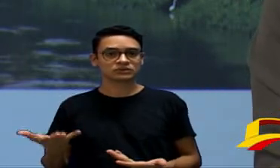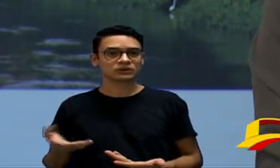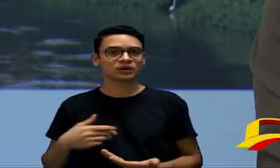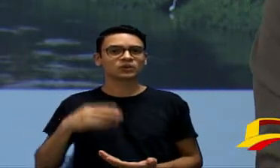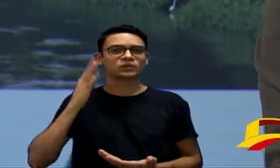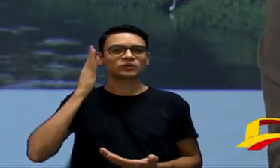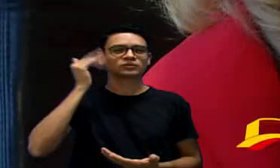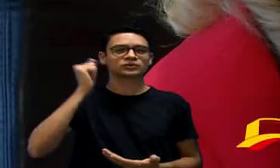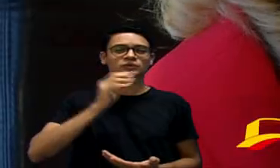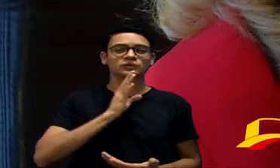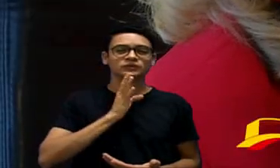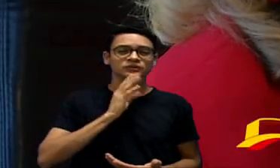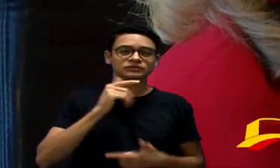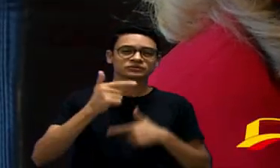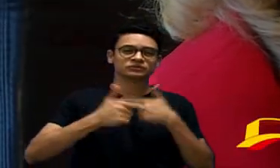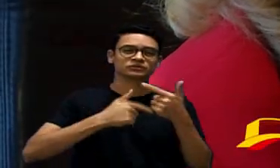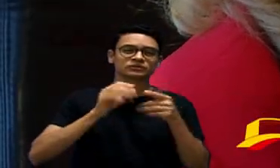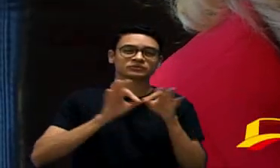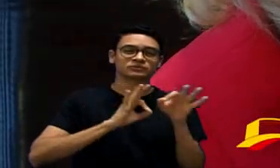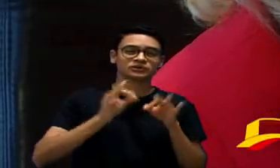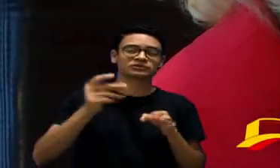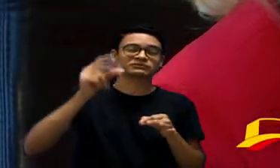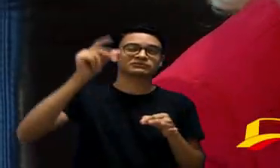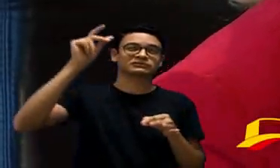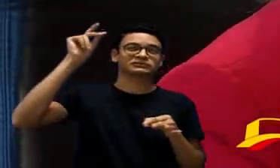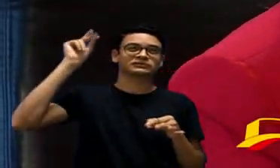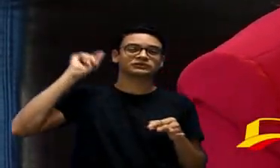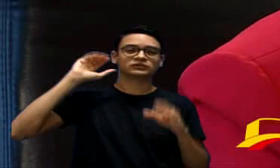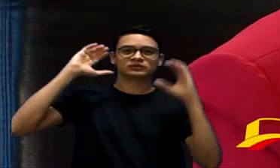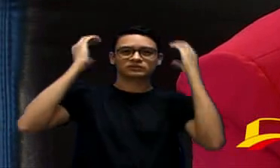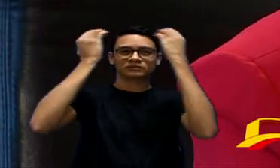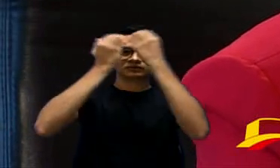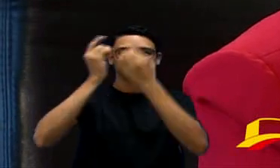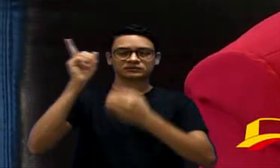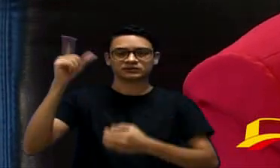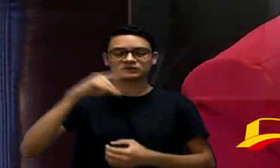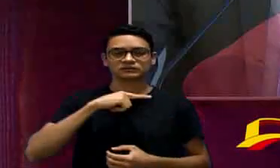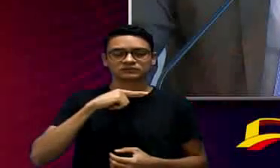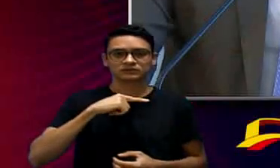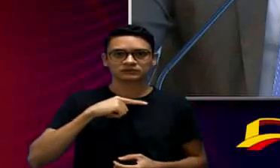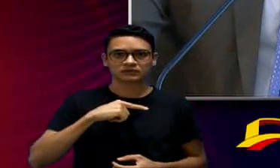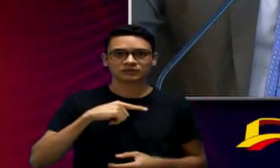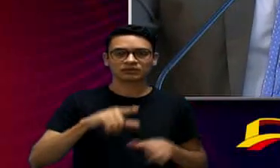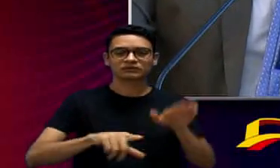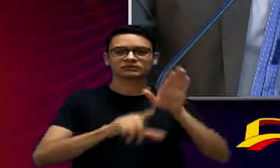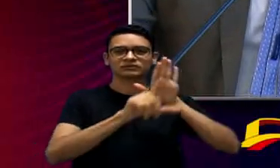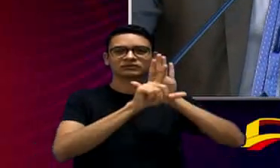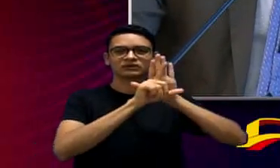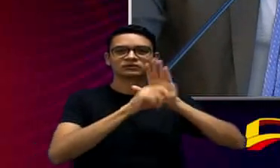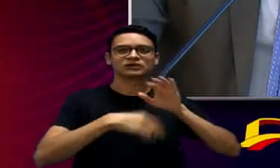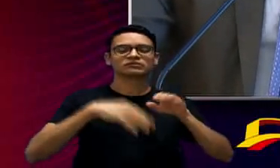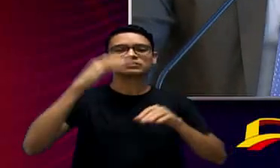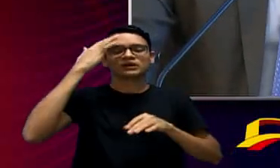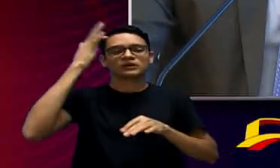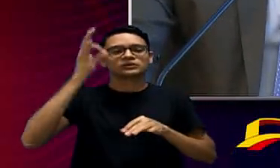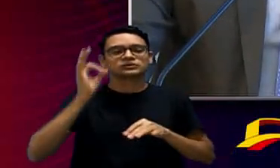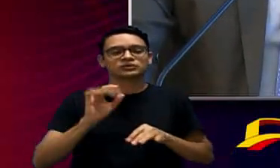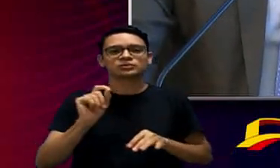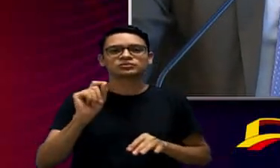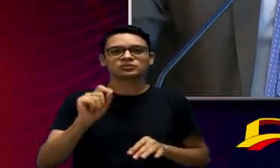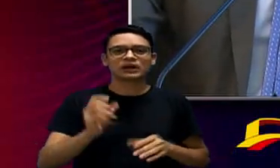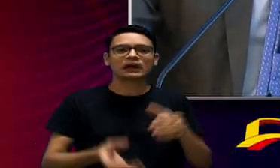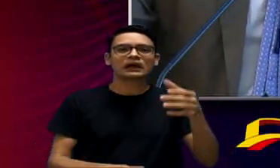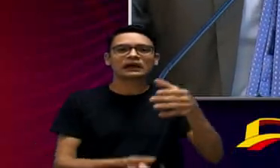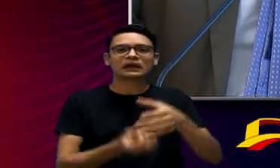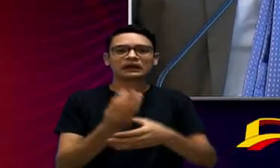esse projeto desde... do debate mas no Congresso Nacional a vereadora, pela sua legalização. Eu não entendo a vereadora no sentido de criar